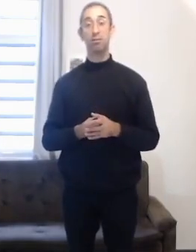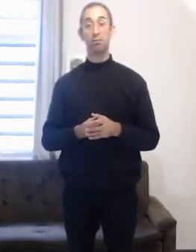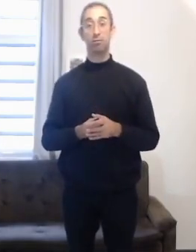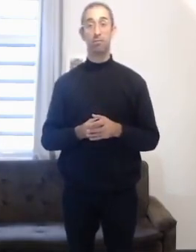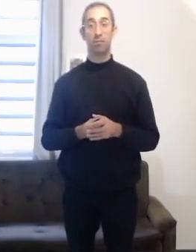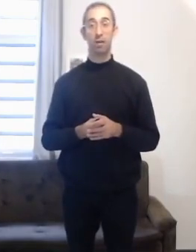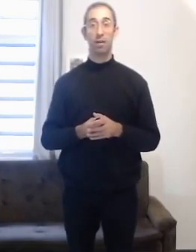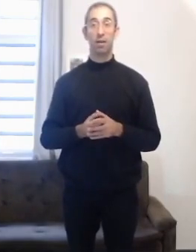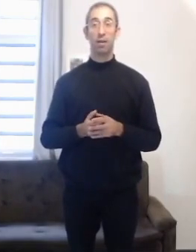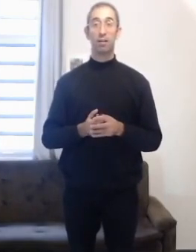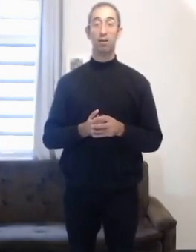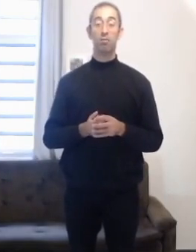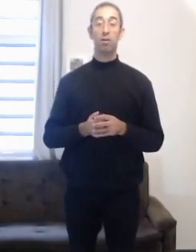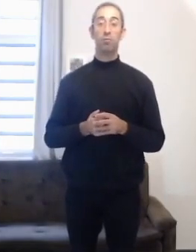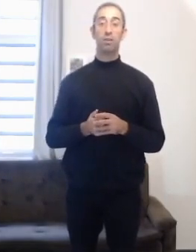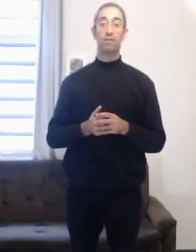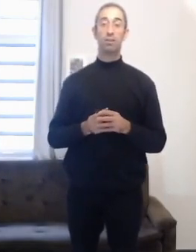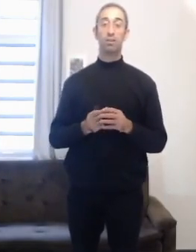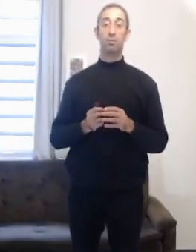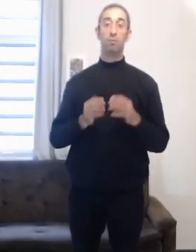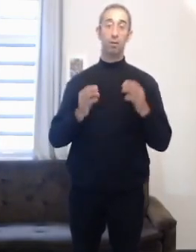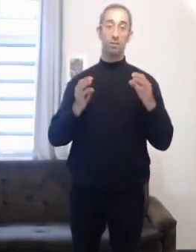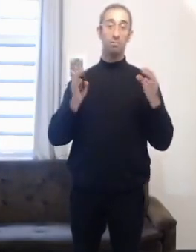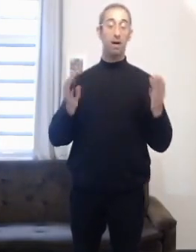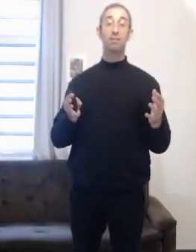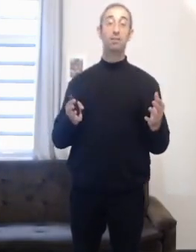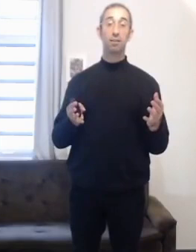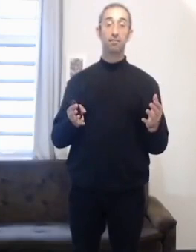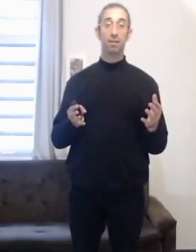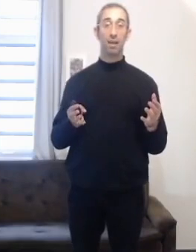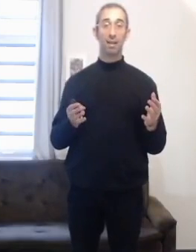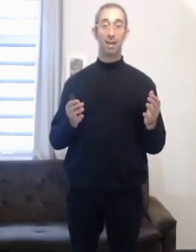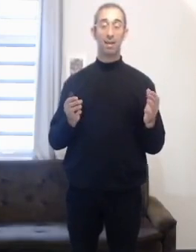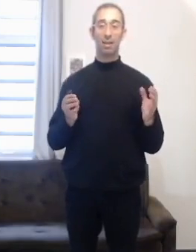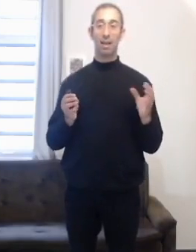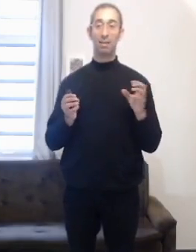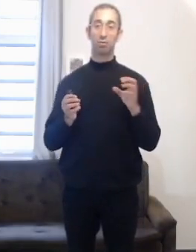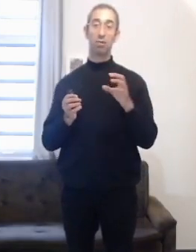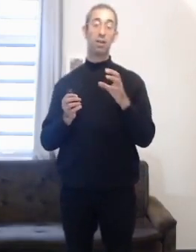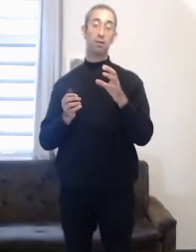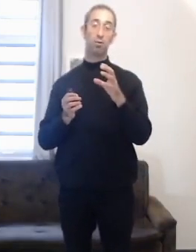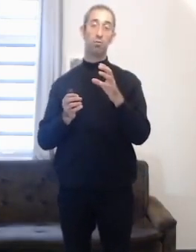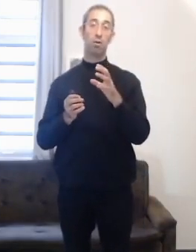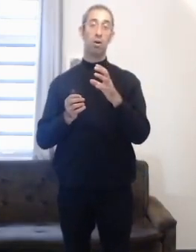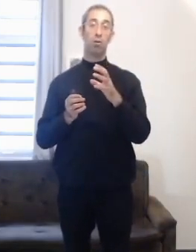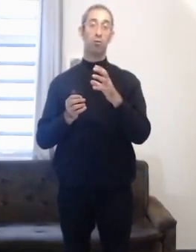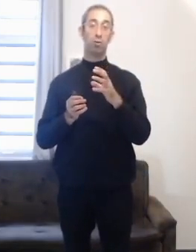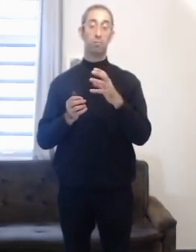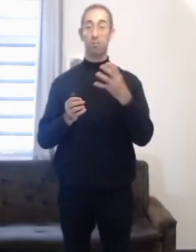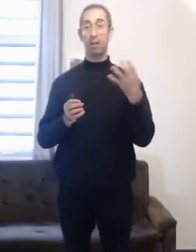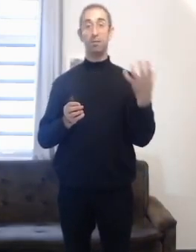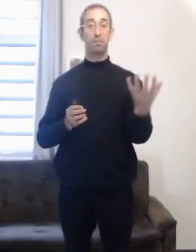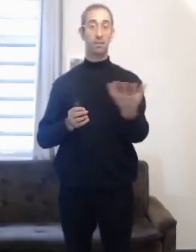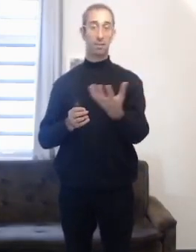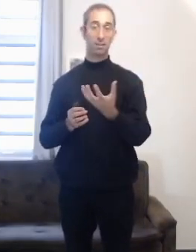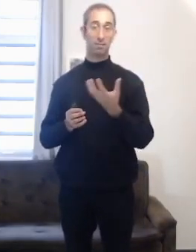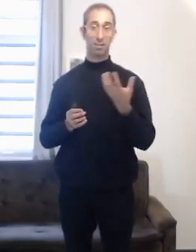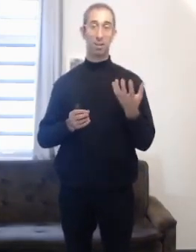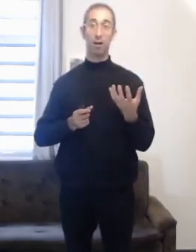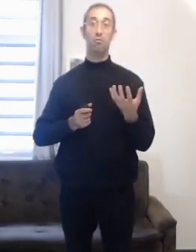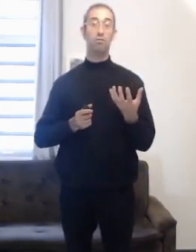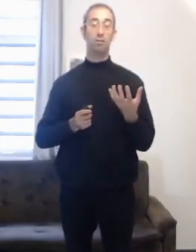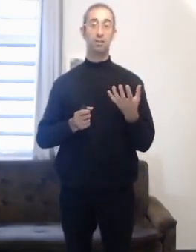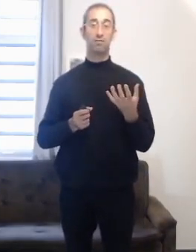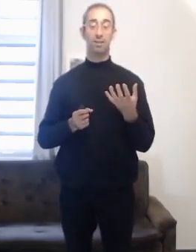nesse sentido. Então, muitas vezes a gente tem uma hipótese básica, que é aquela que relaciona, né, com o nosso problema de pesquisa